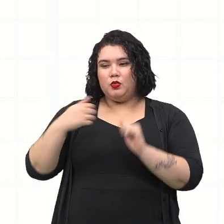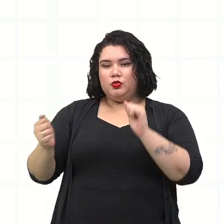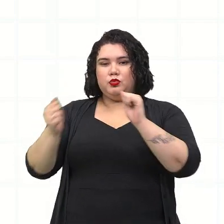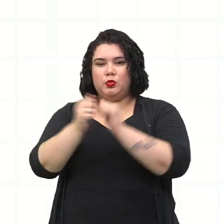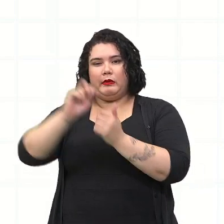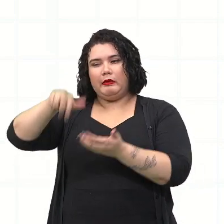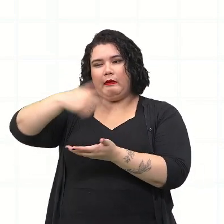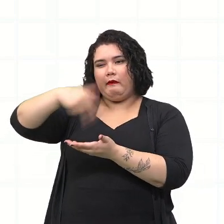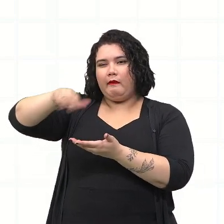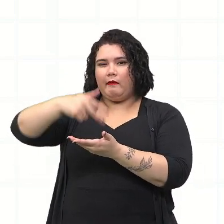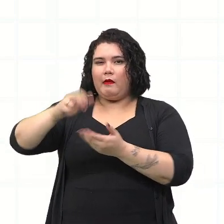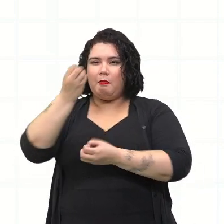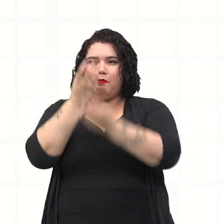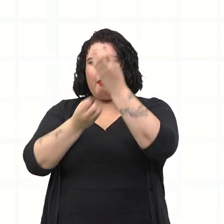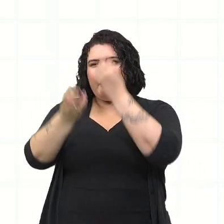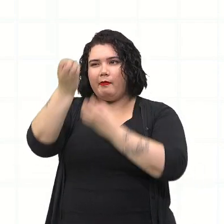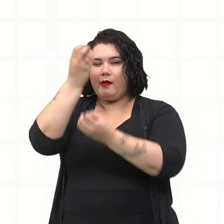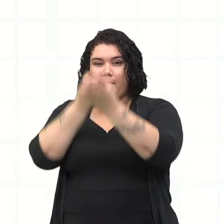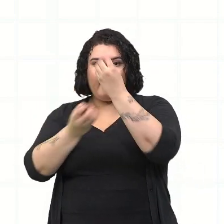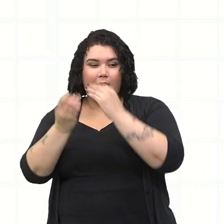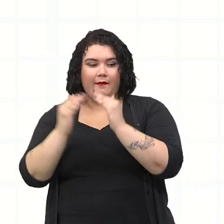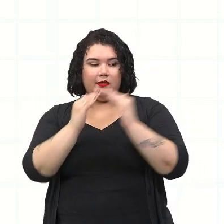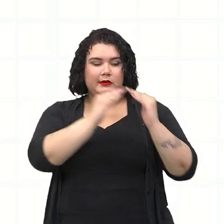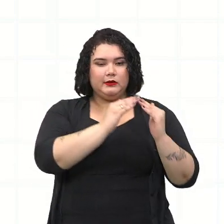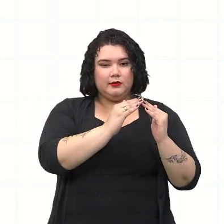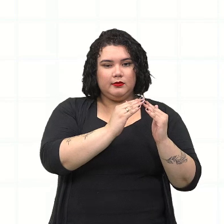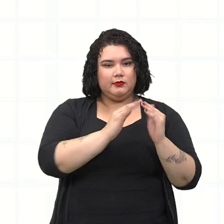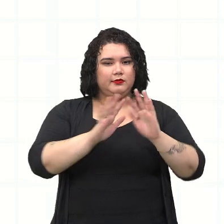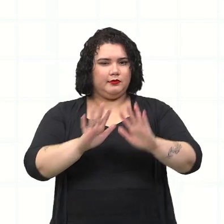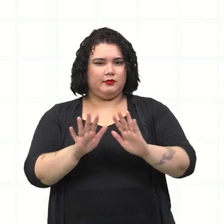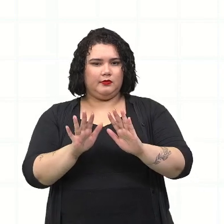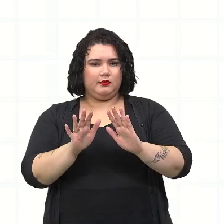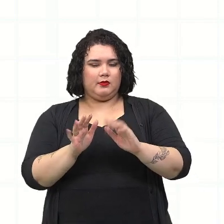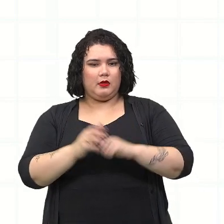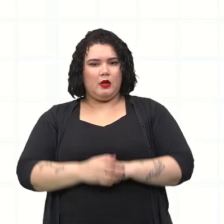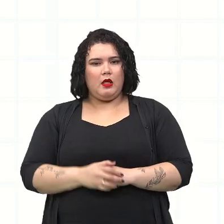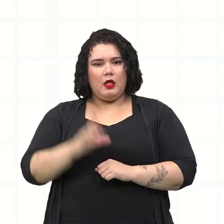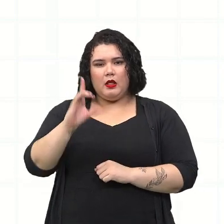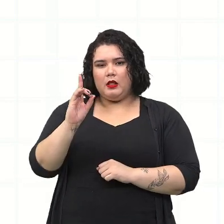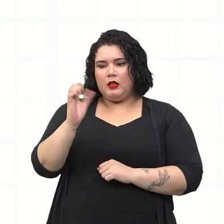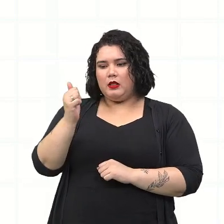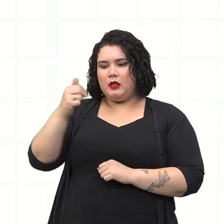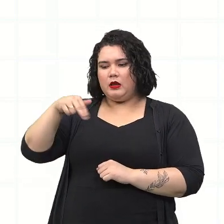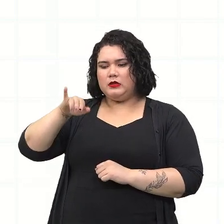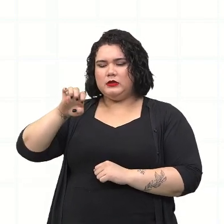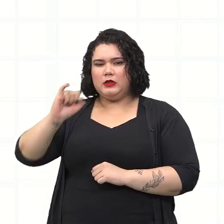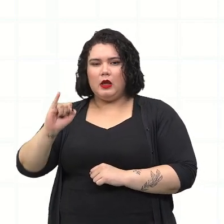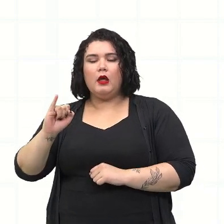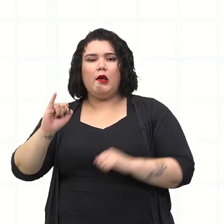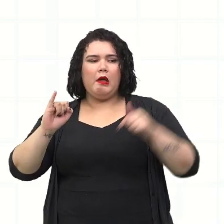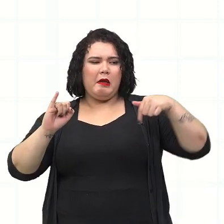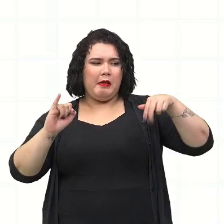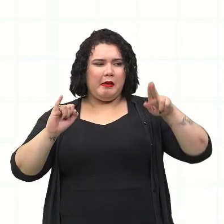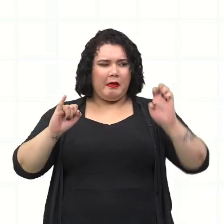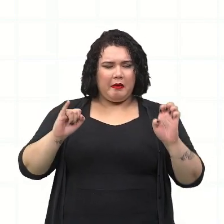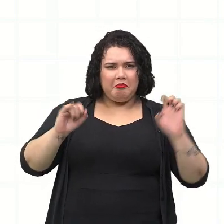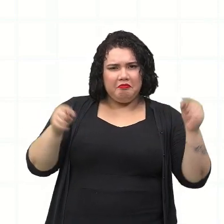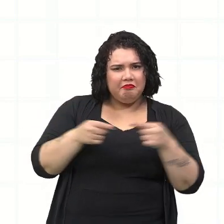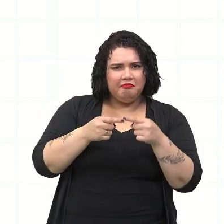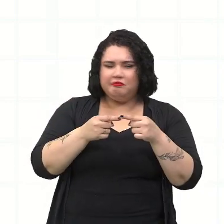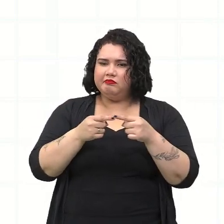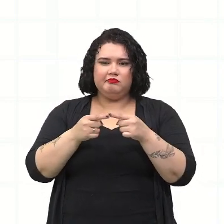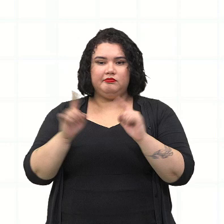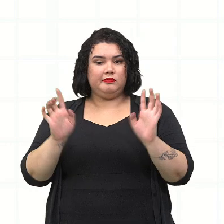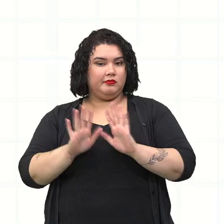minha vizinha. Só que quem dança, dança com alguém. Então, antes do meu pronome relativo, eu preciso de